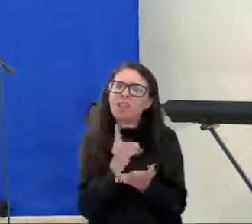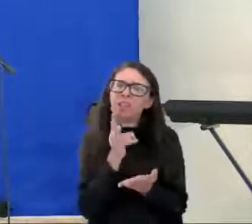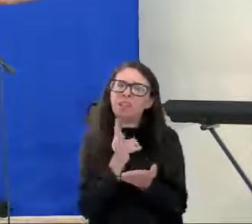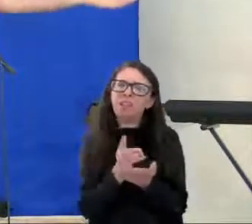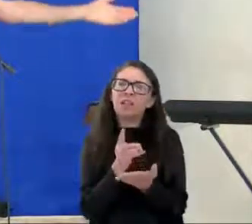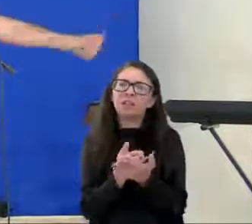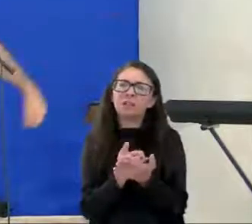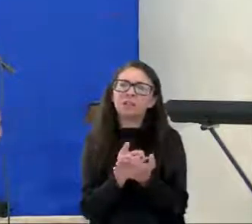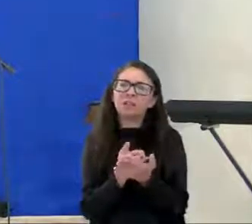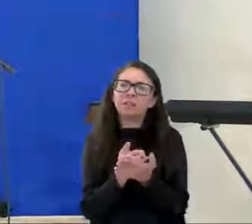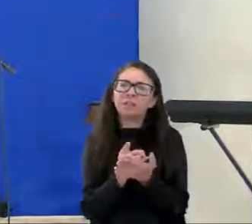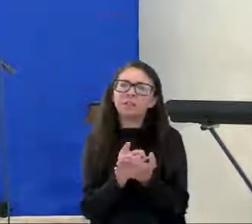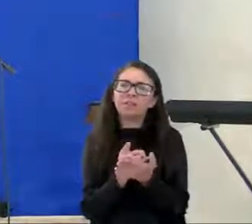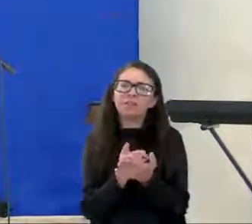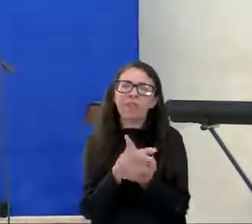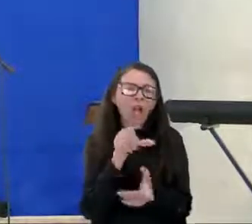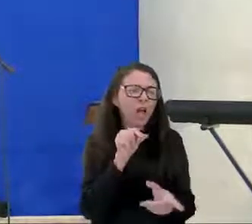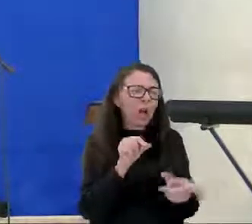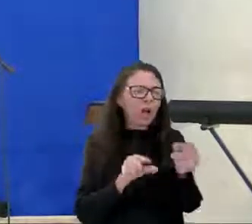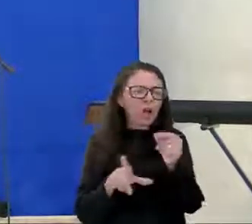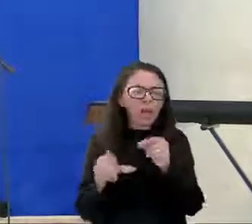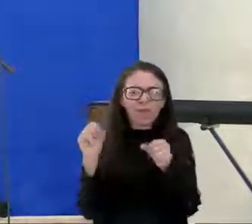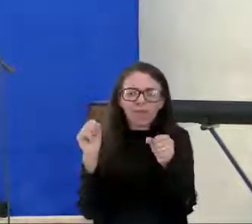Olha o que virou o Japão.